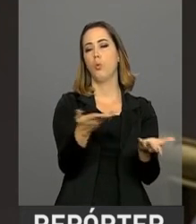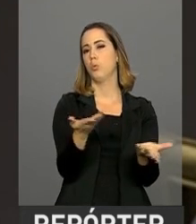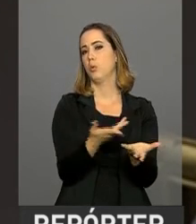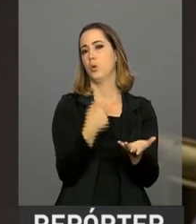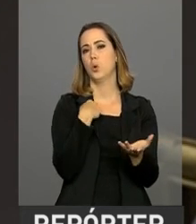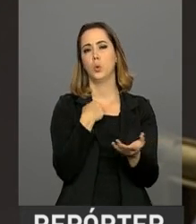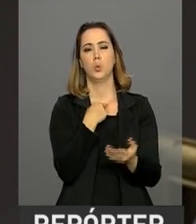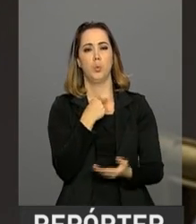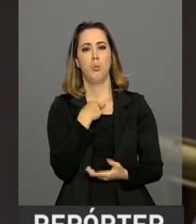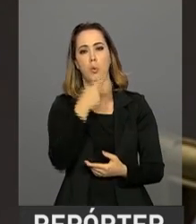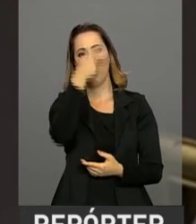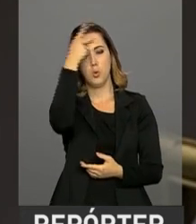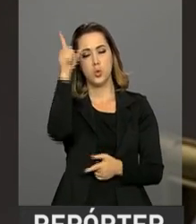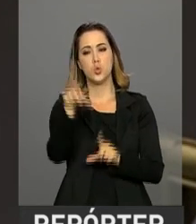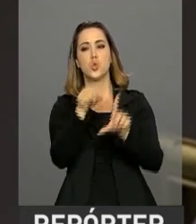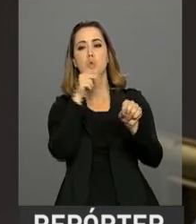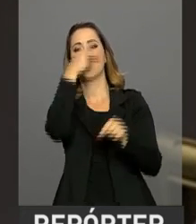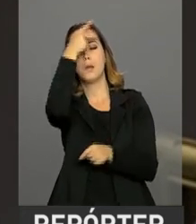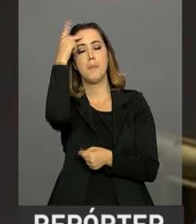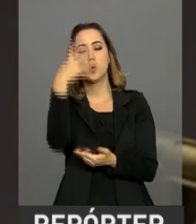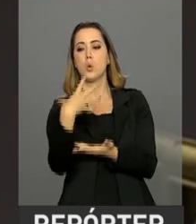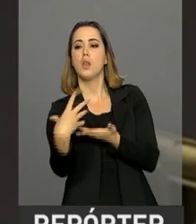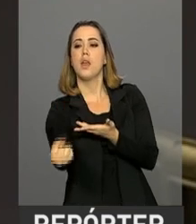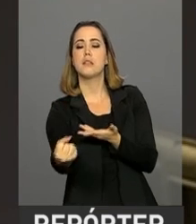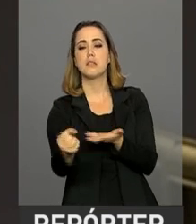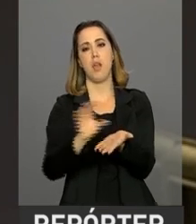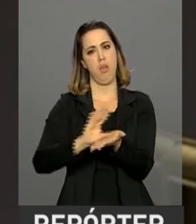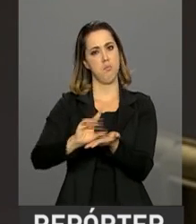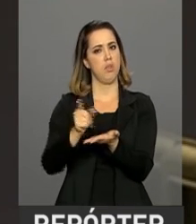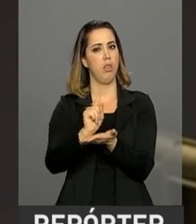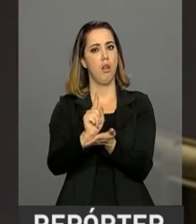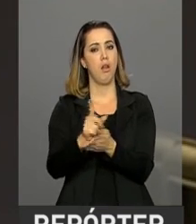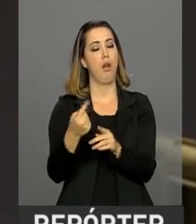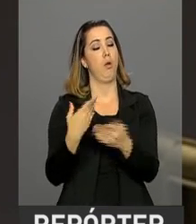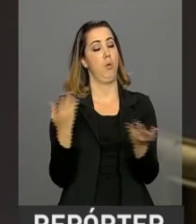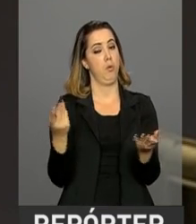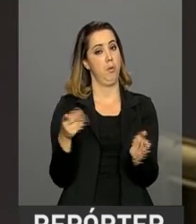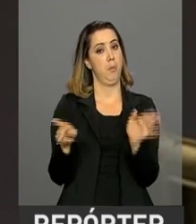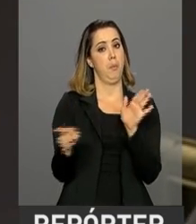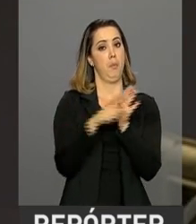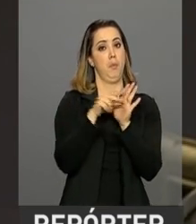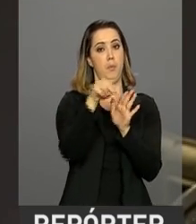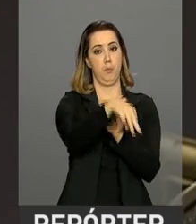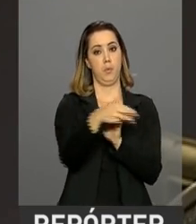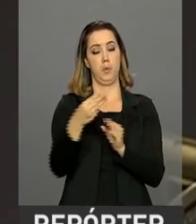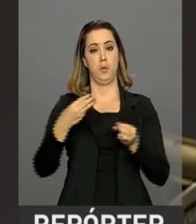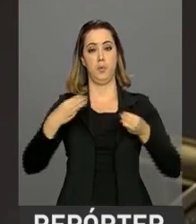designar quem irá receber ou não. Essa atribuição é do Ministério de Minas e Energia e da Agência Nacional de Energia Elétrica.